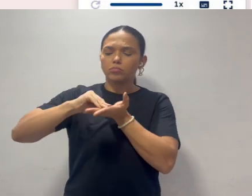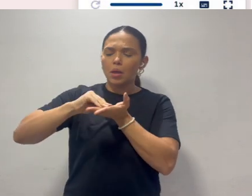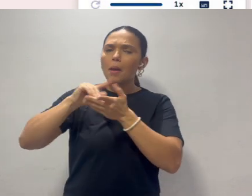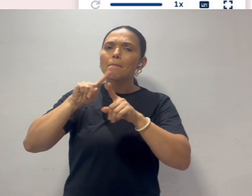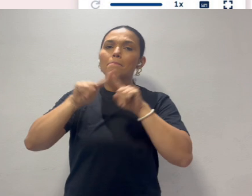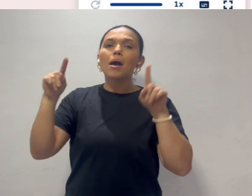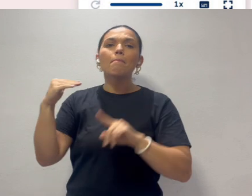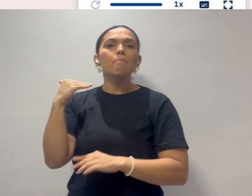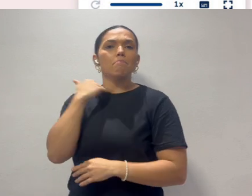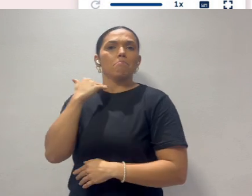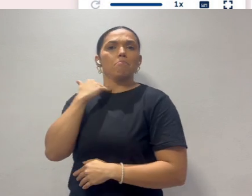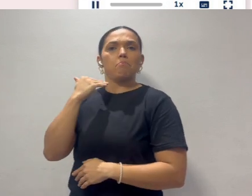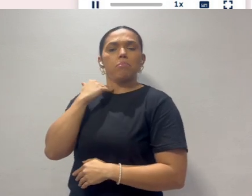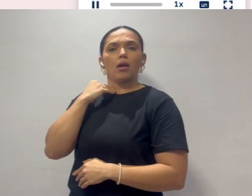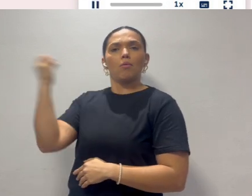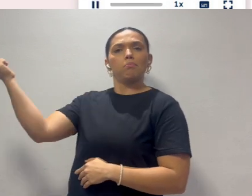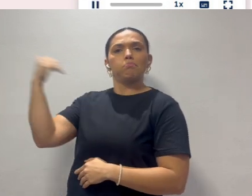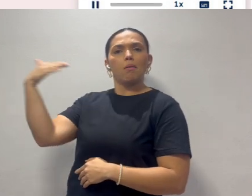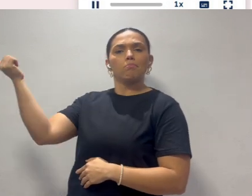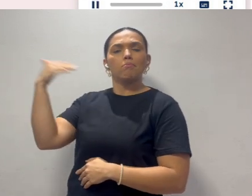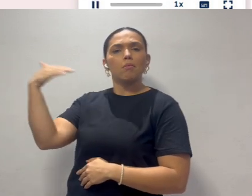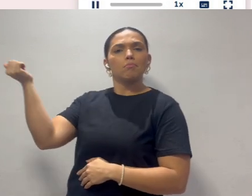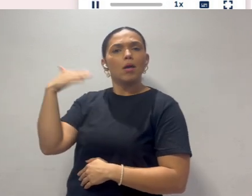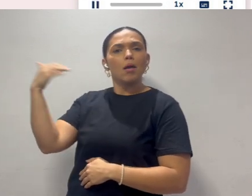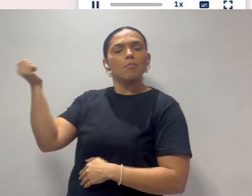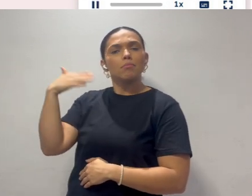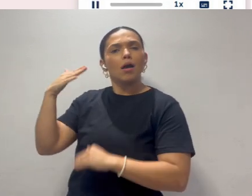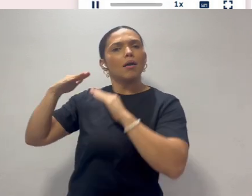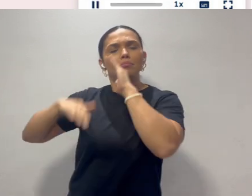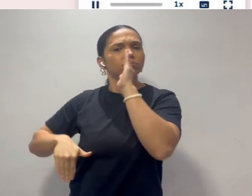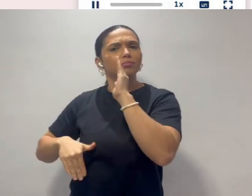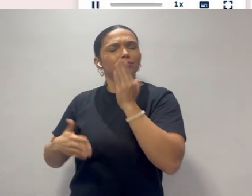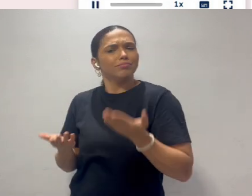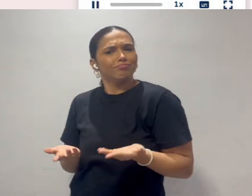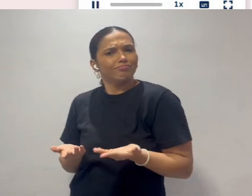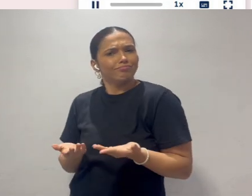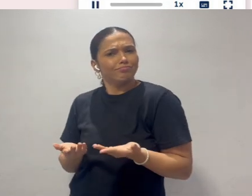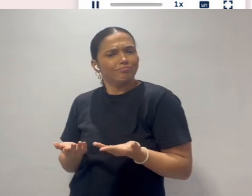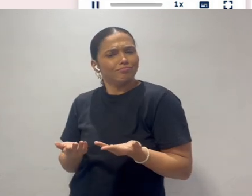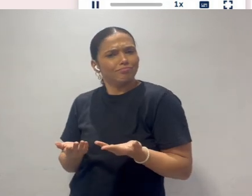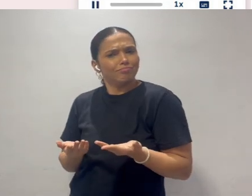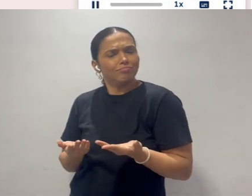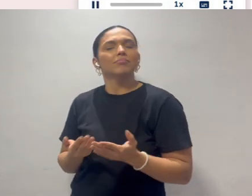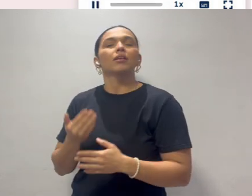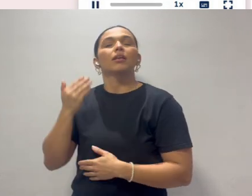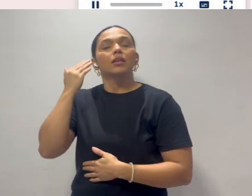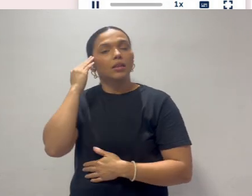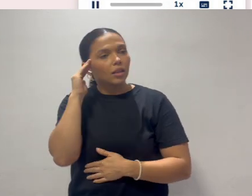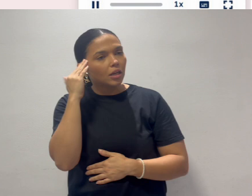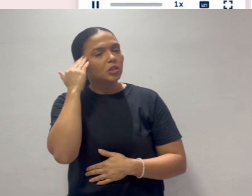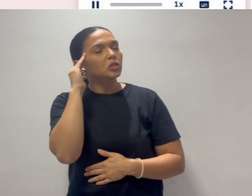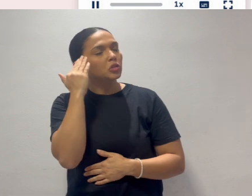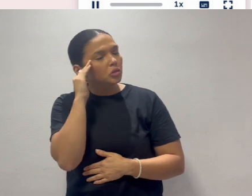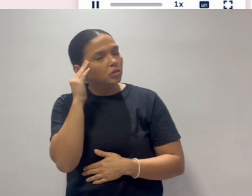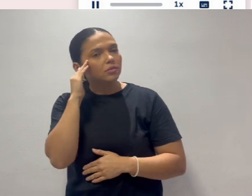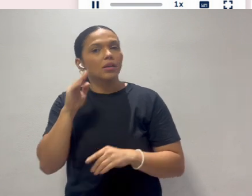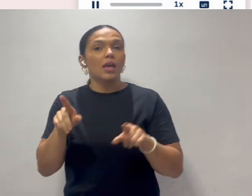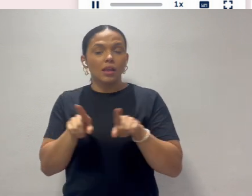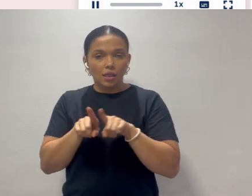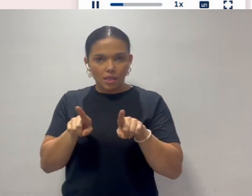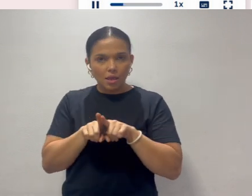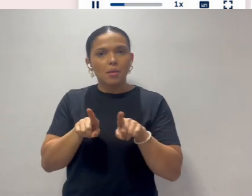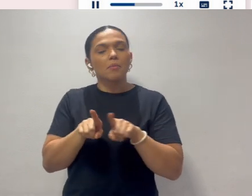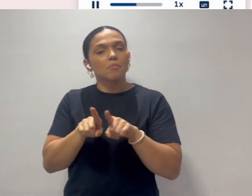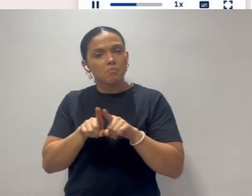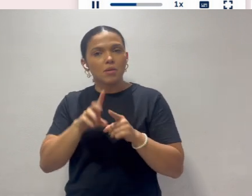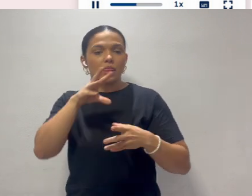momento da concessão, colocaram o valor a menor. Entendi. Isso também é oferecido pela Aposenta